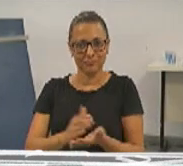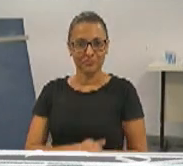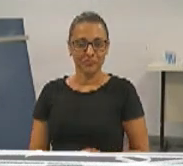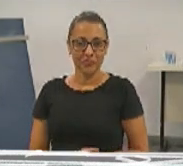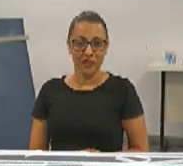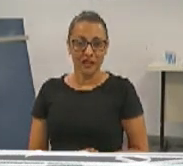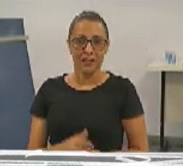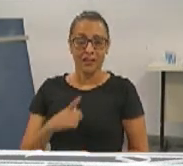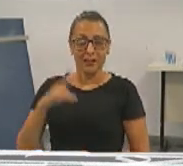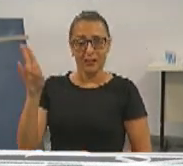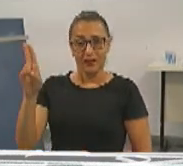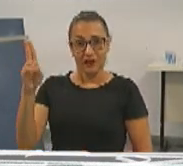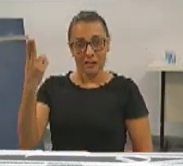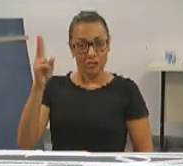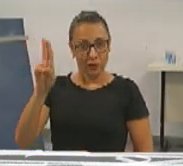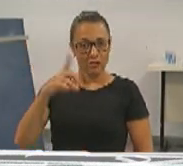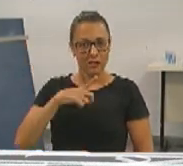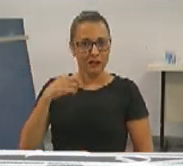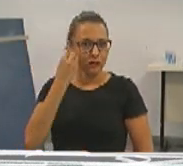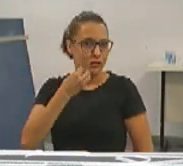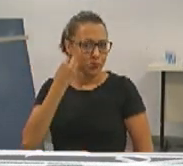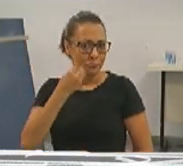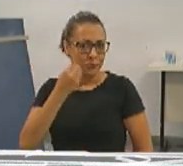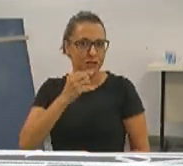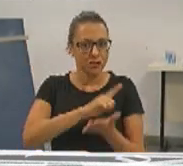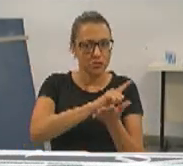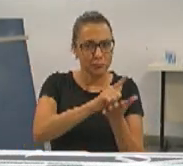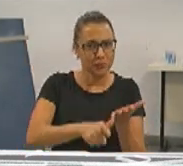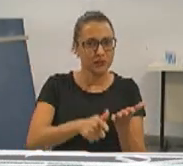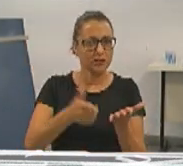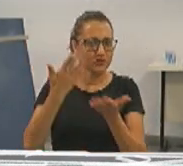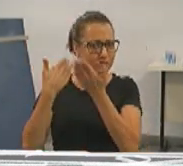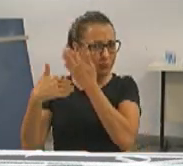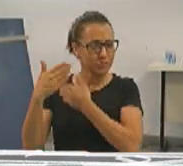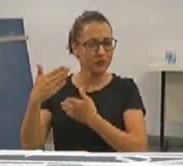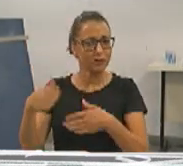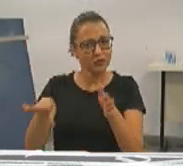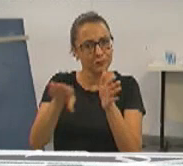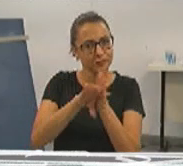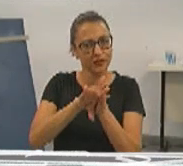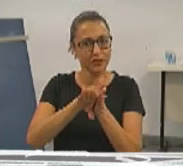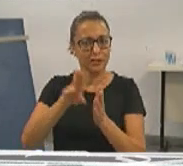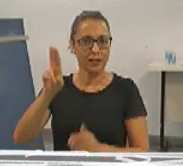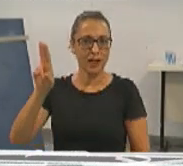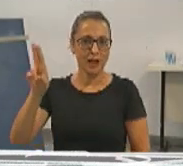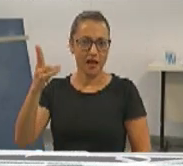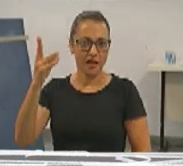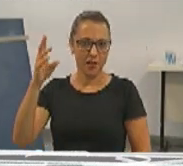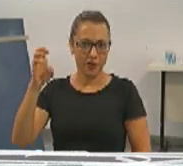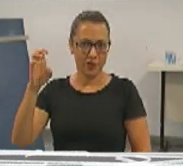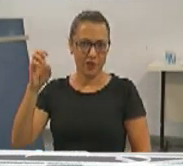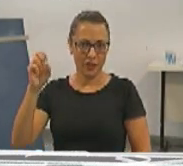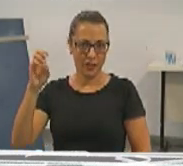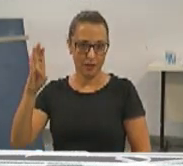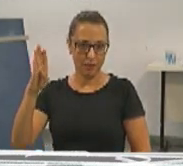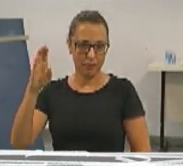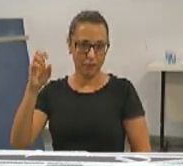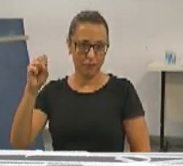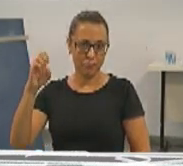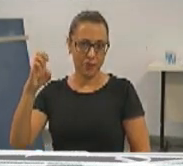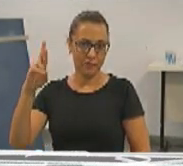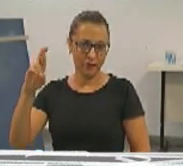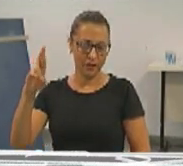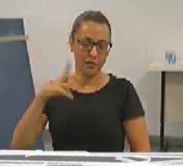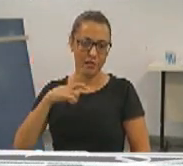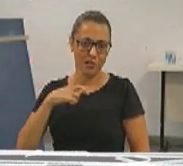mais profunda experiência de capacitação para gestão. Na época, com a recém-chegada IBSER, eu e outros colegas participamos de um